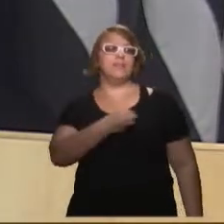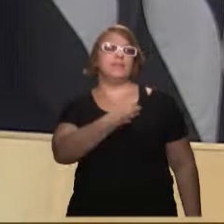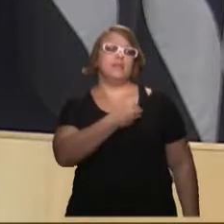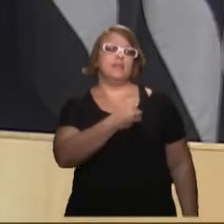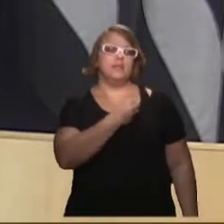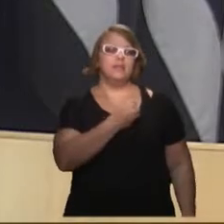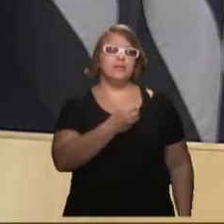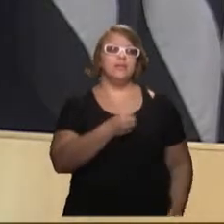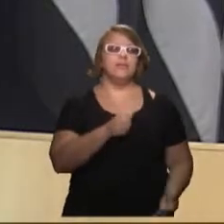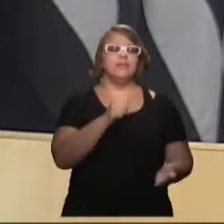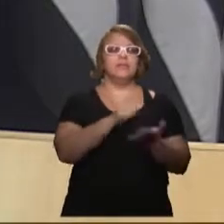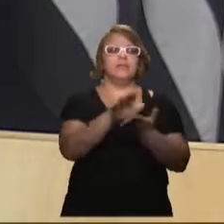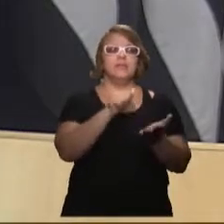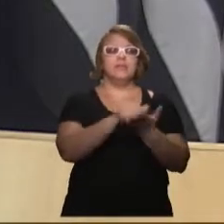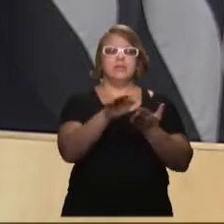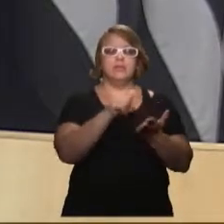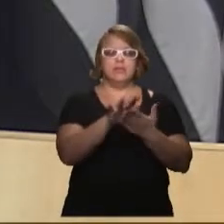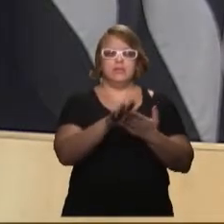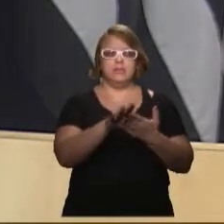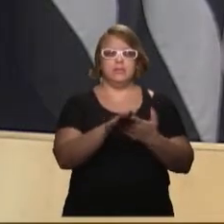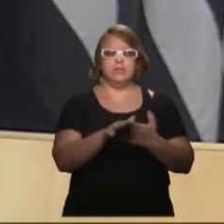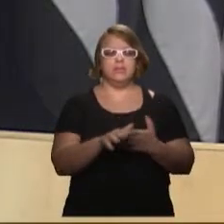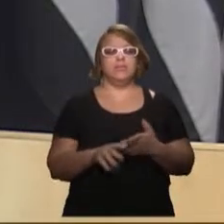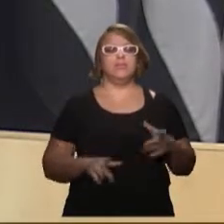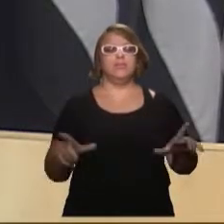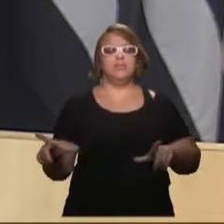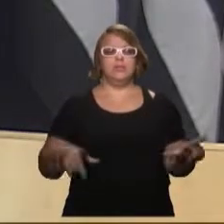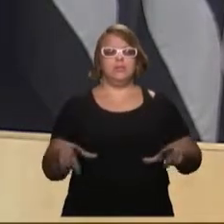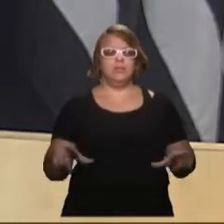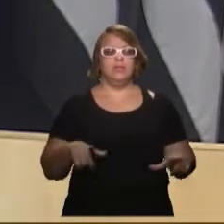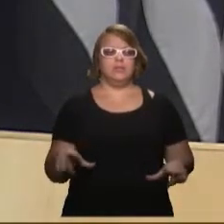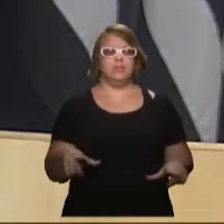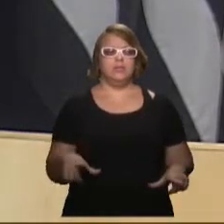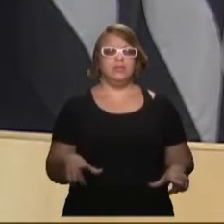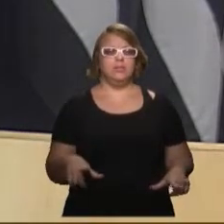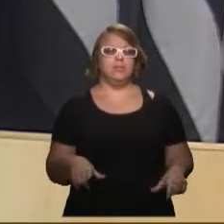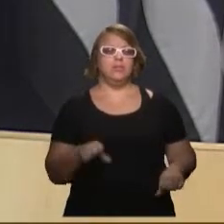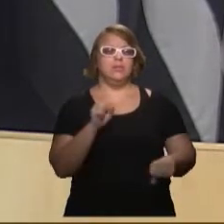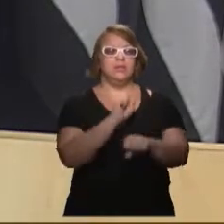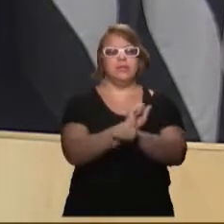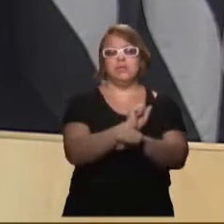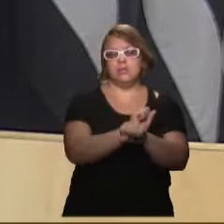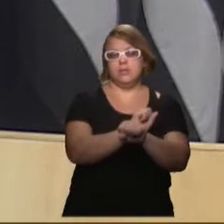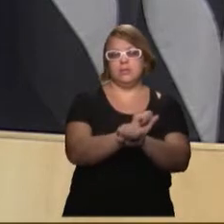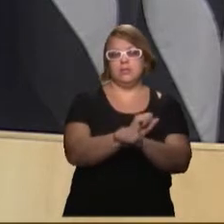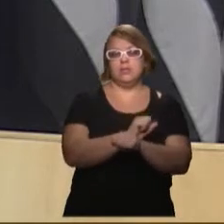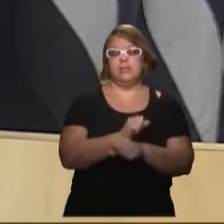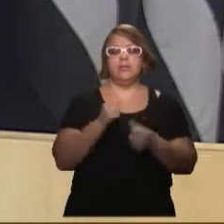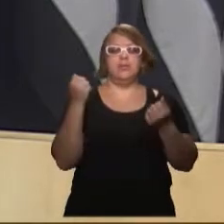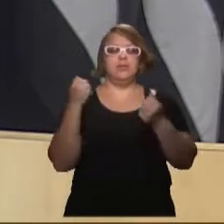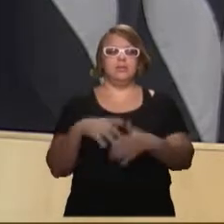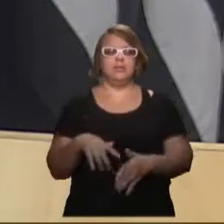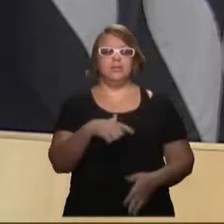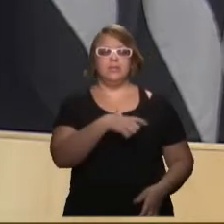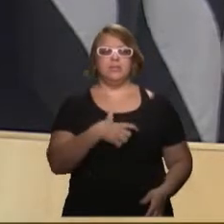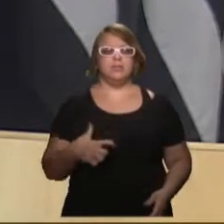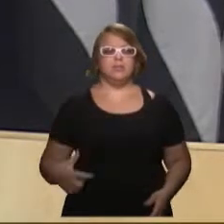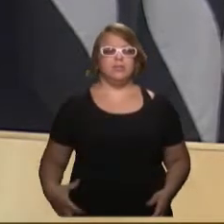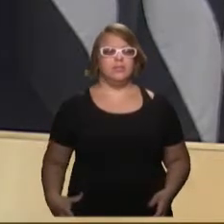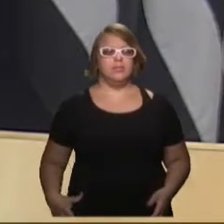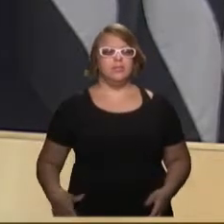a expectativa de se ter concurso público na cidade, eu entendo assim a